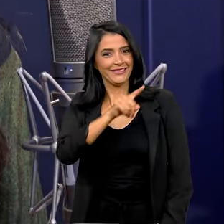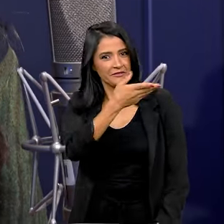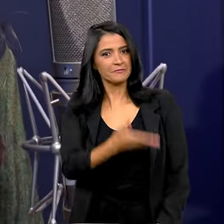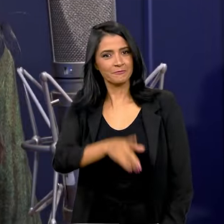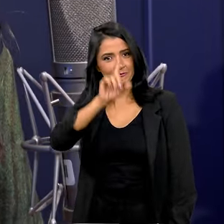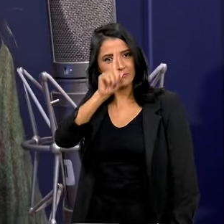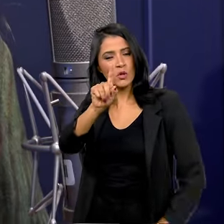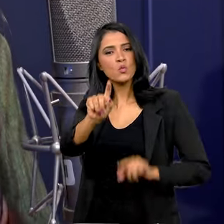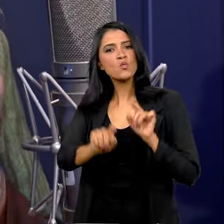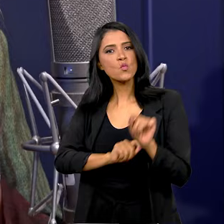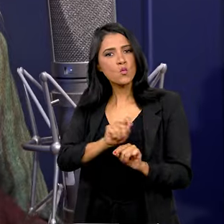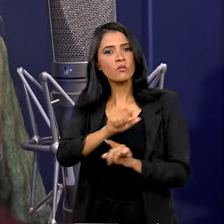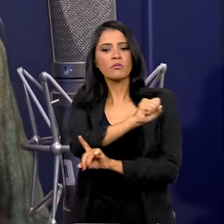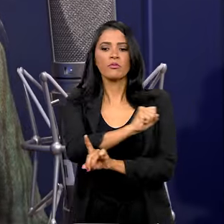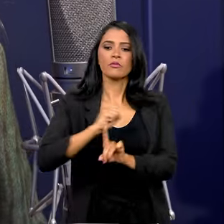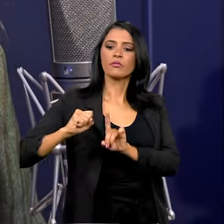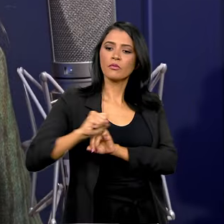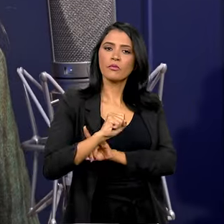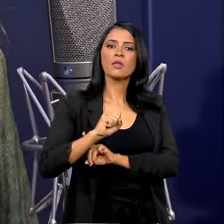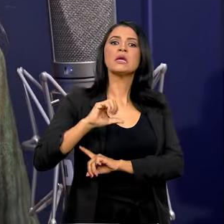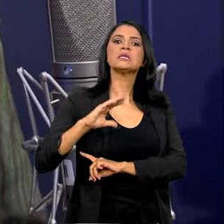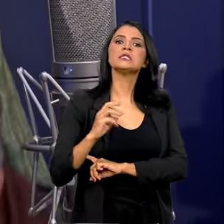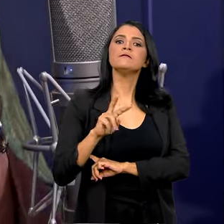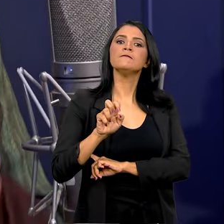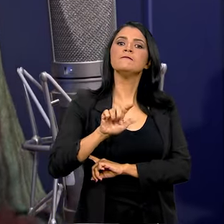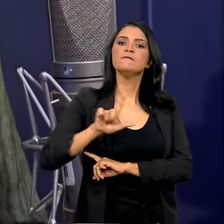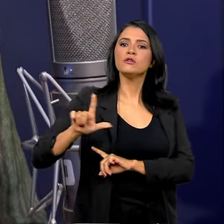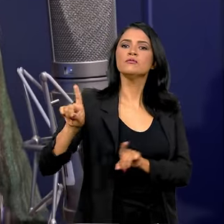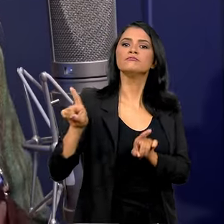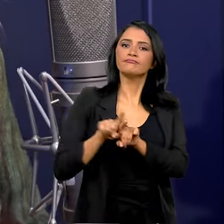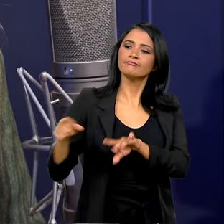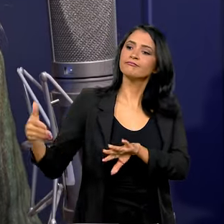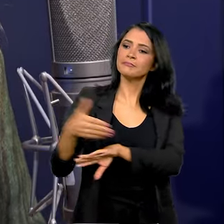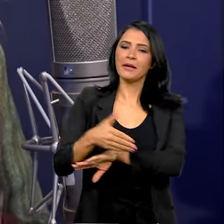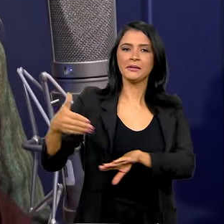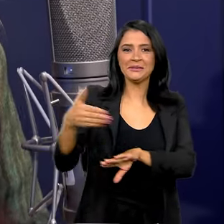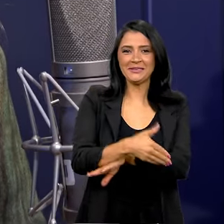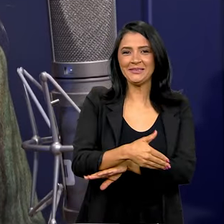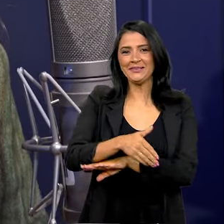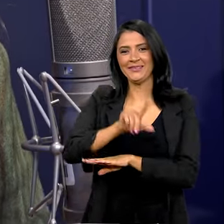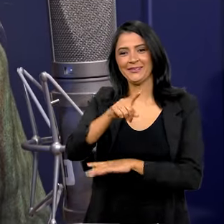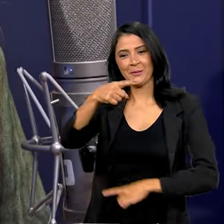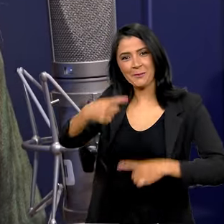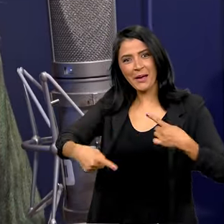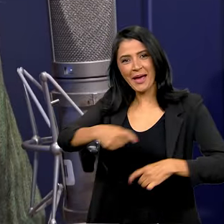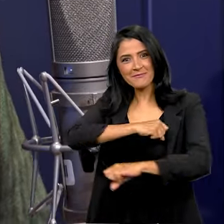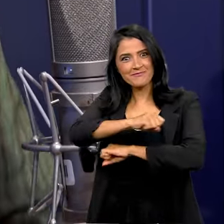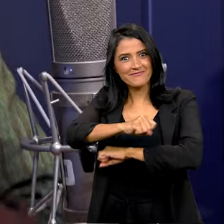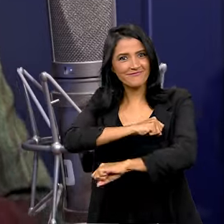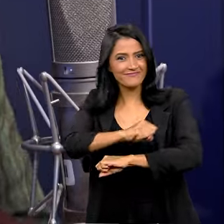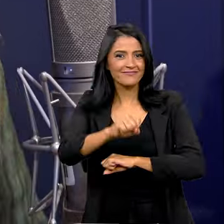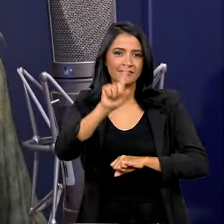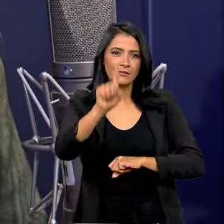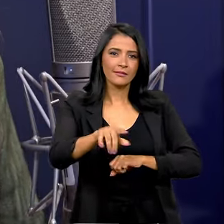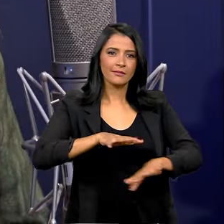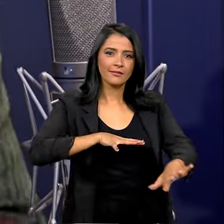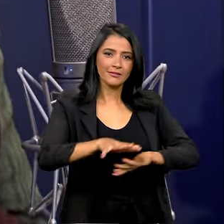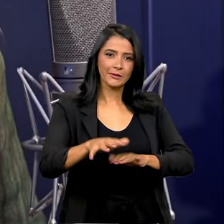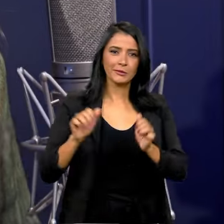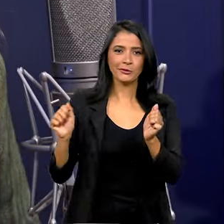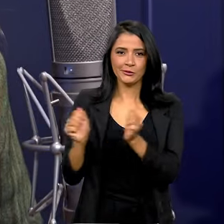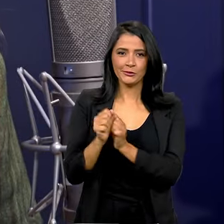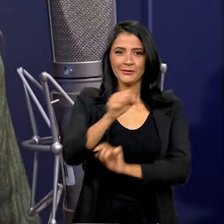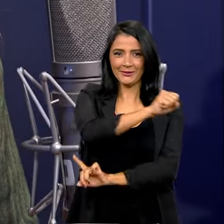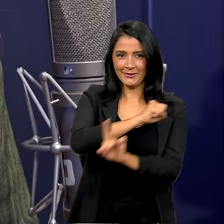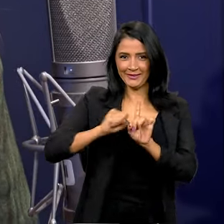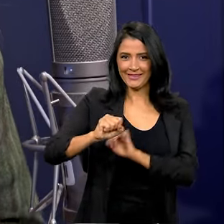Lula determinou que a sociedade civil também participe desses debates para esse movimento